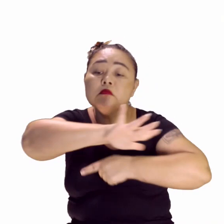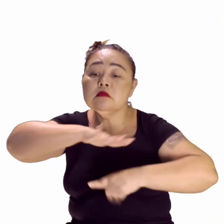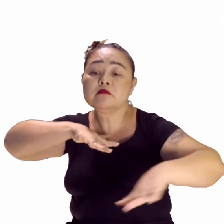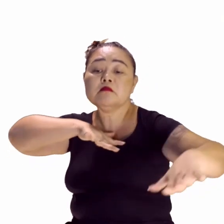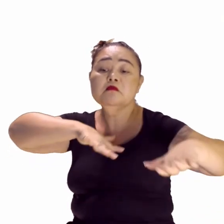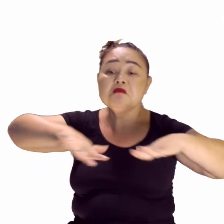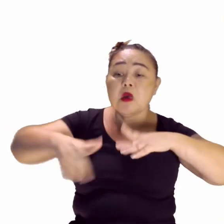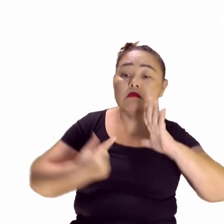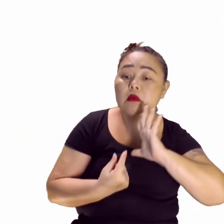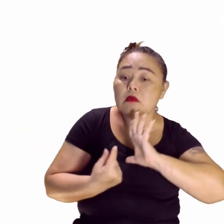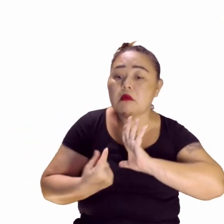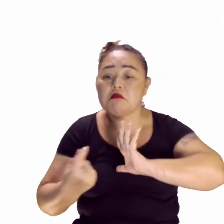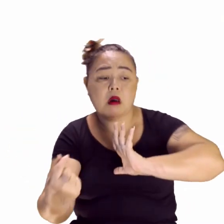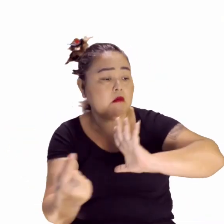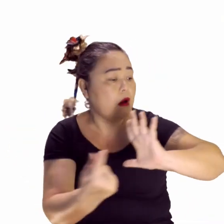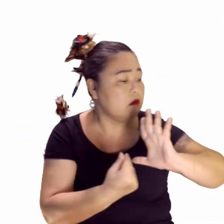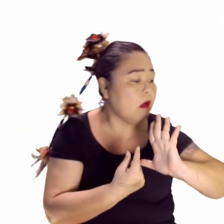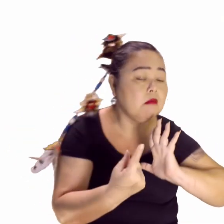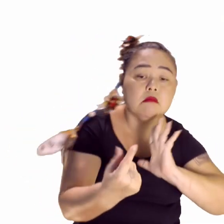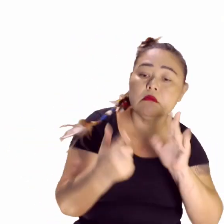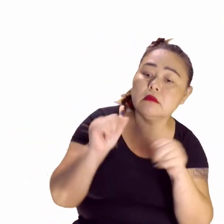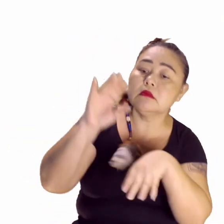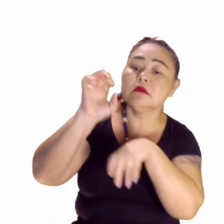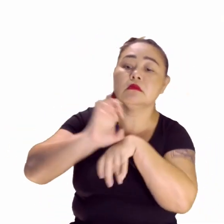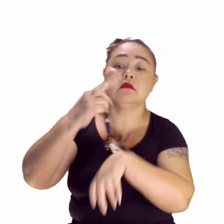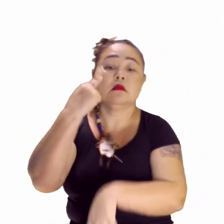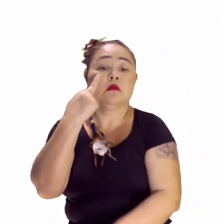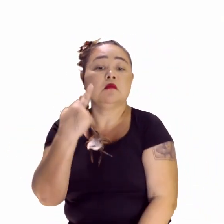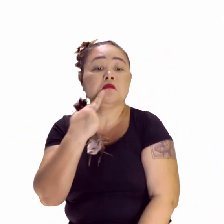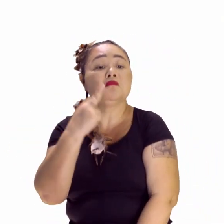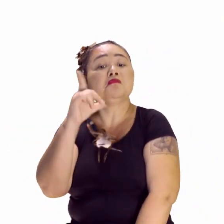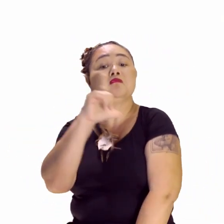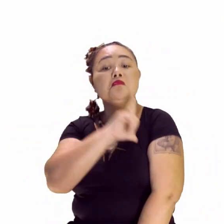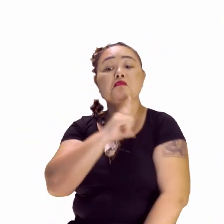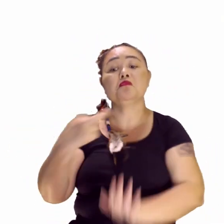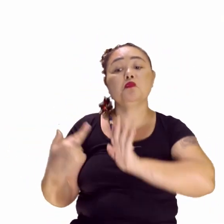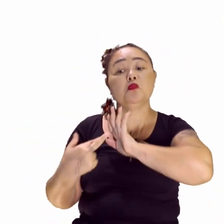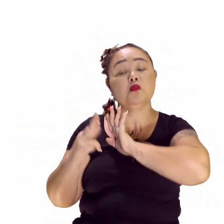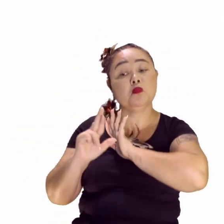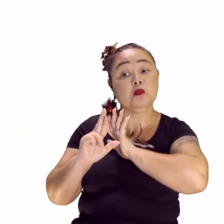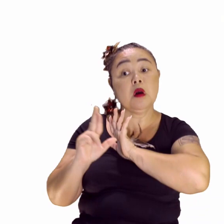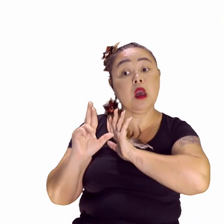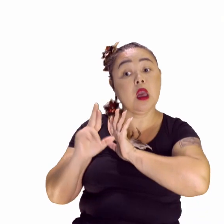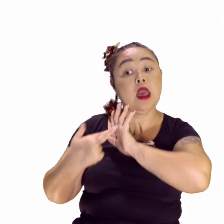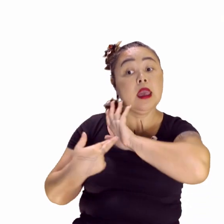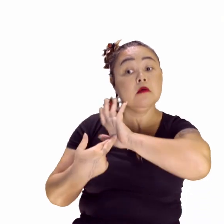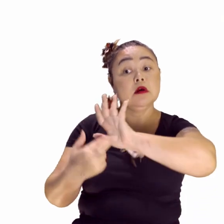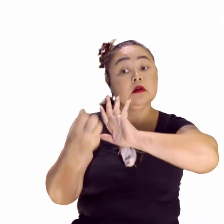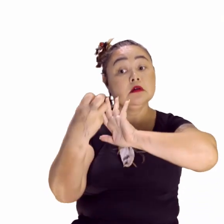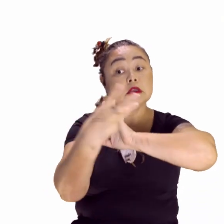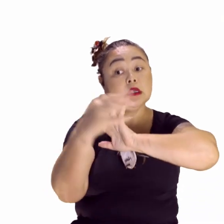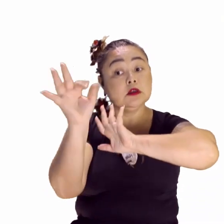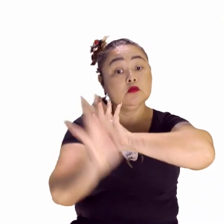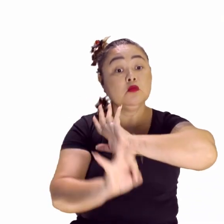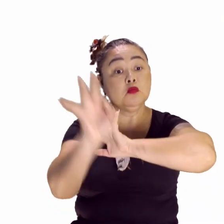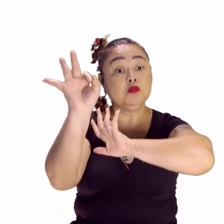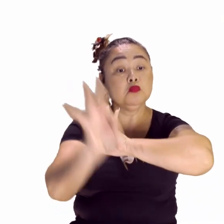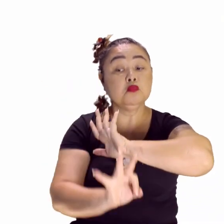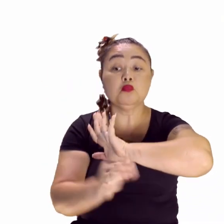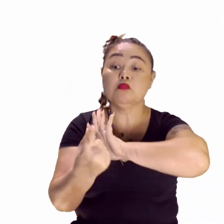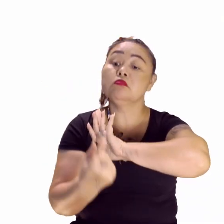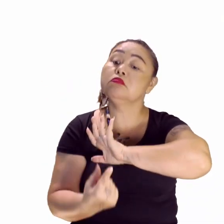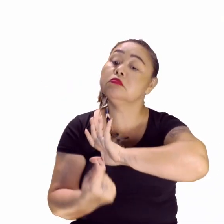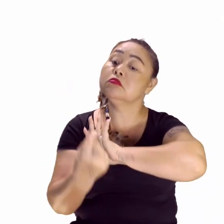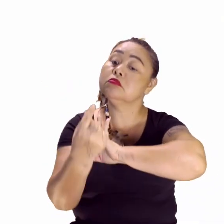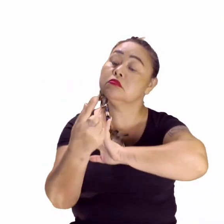do Estado representando 13% do valor bruto desta produção muito bem